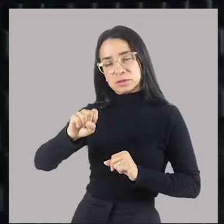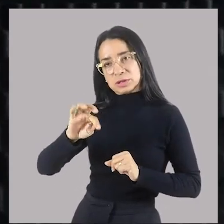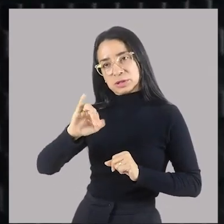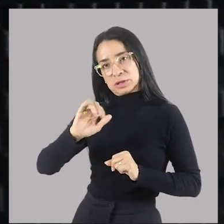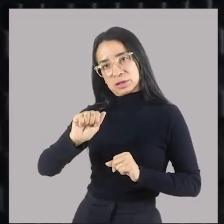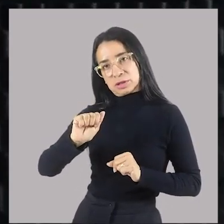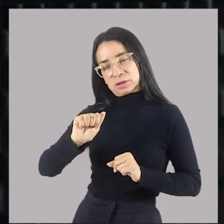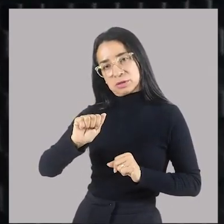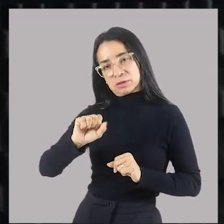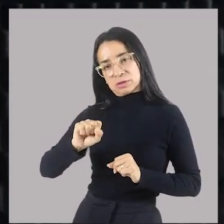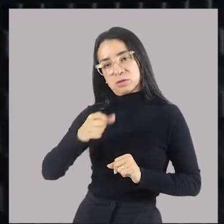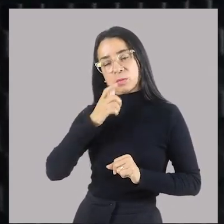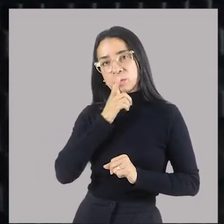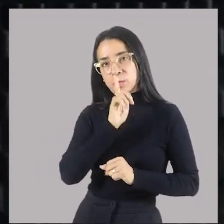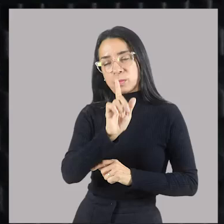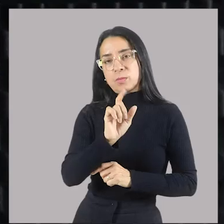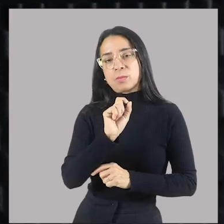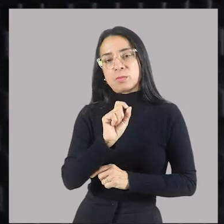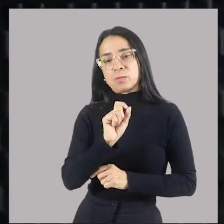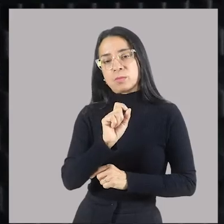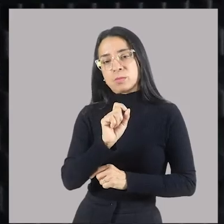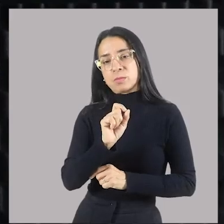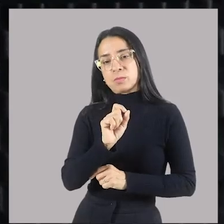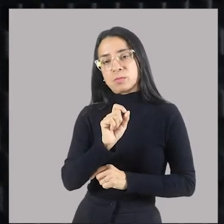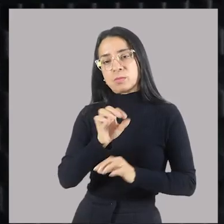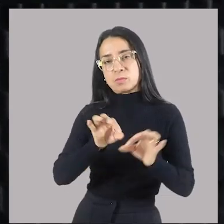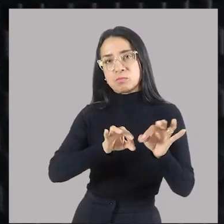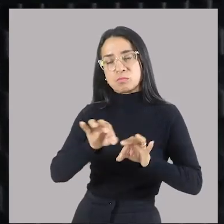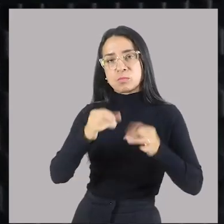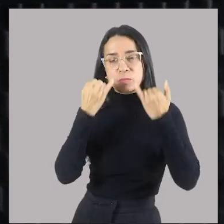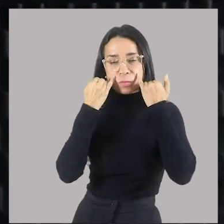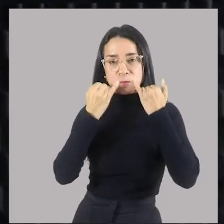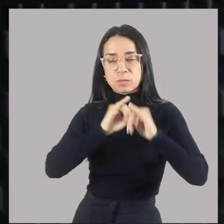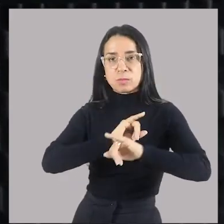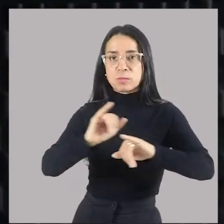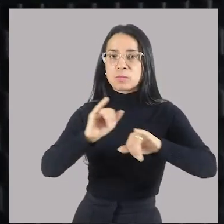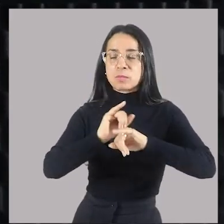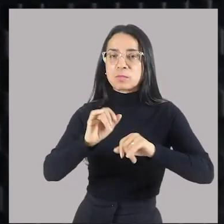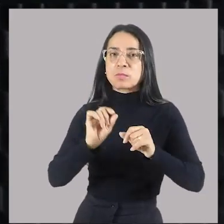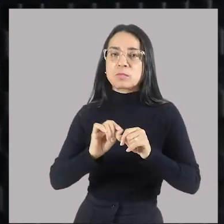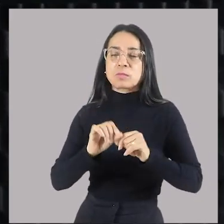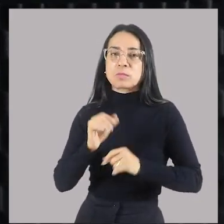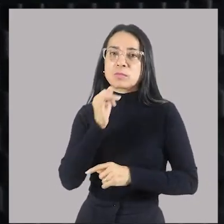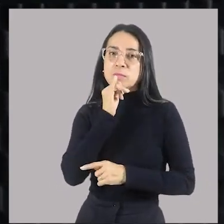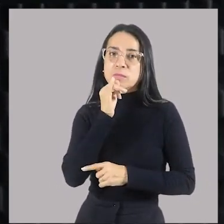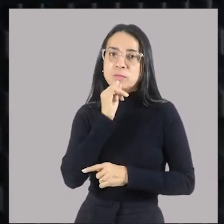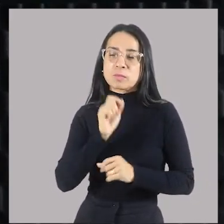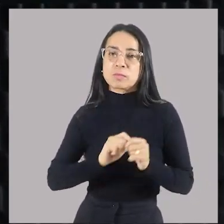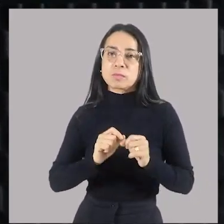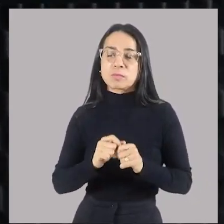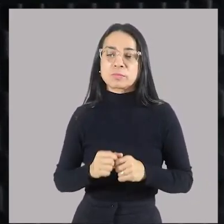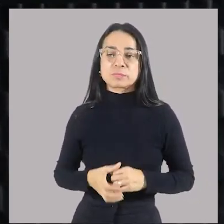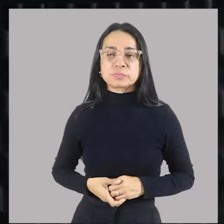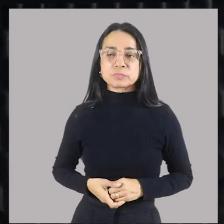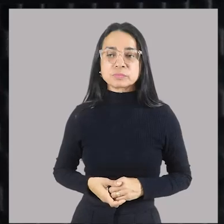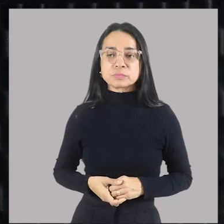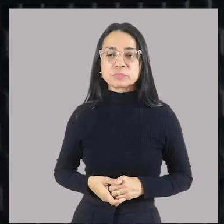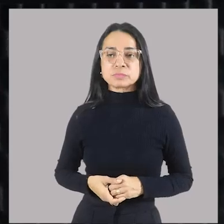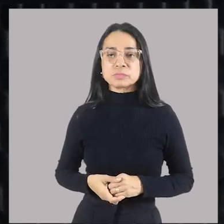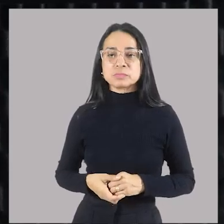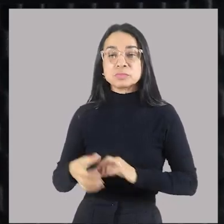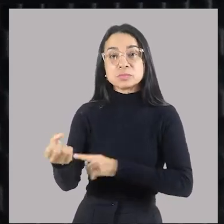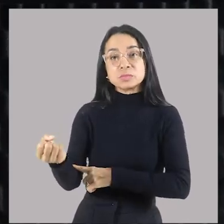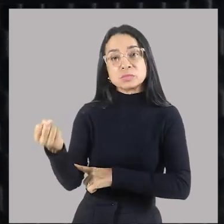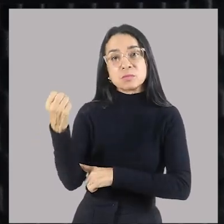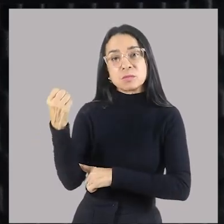a gente consegue mandar informação e executar. Por exemplo, ao flexionar o braço, a